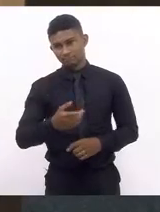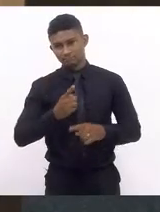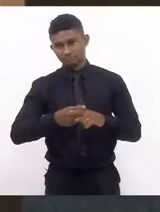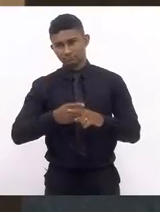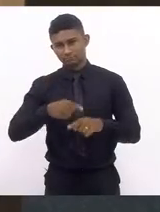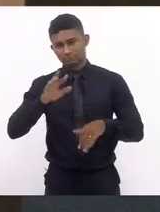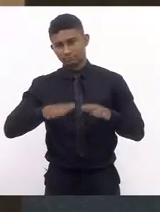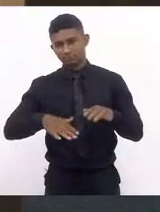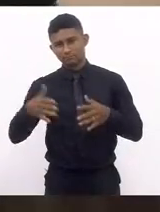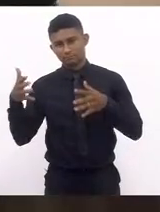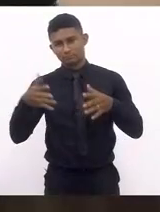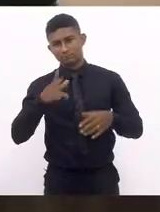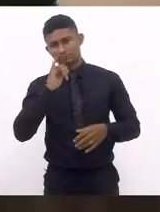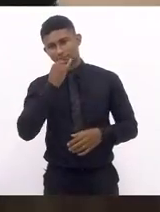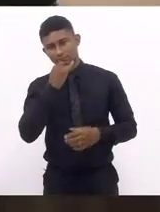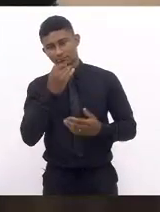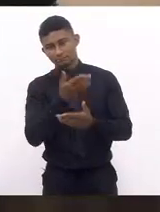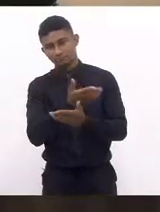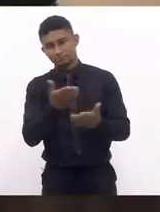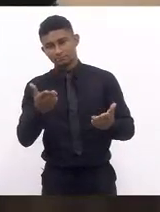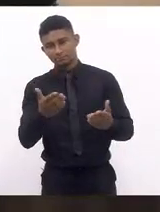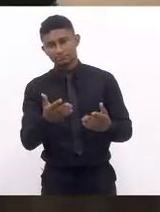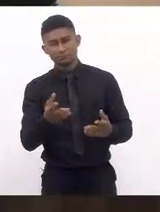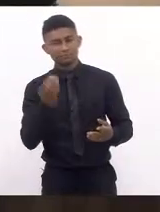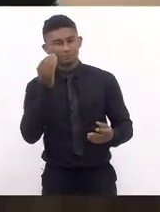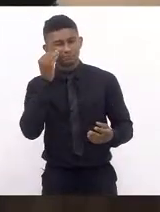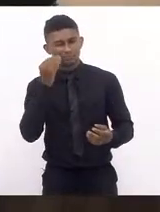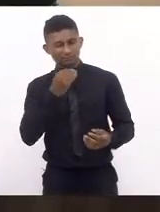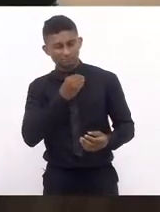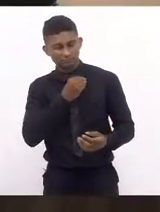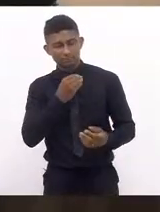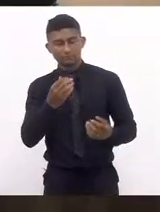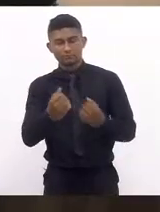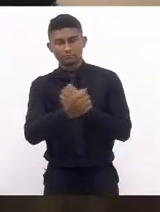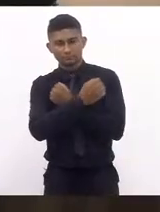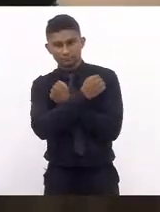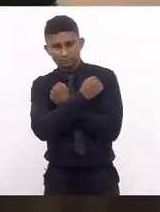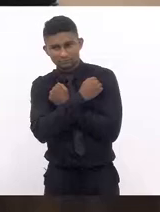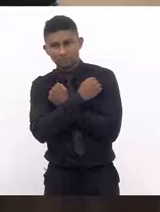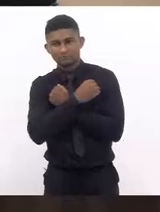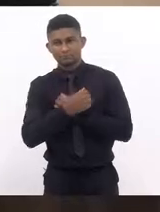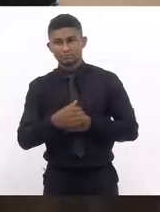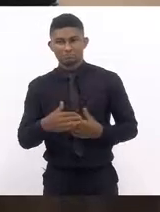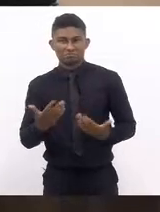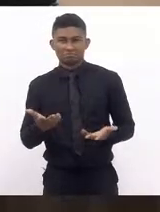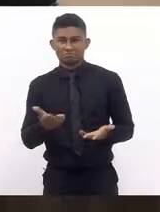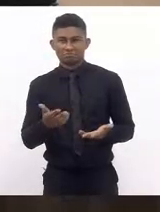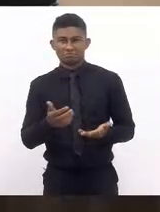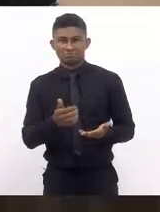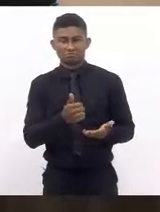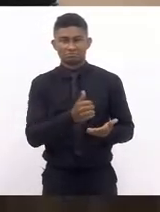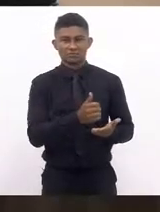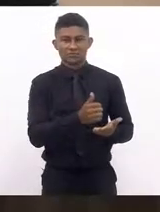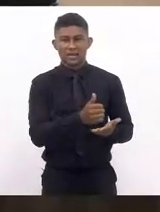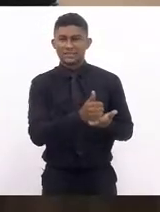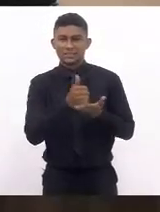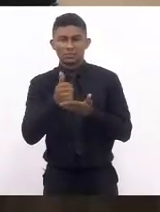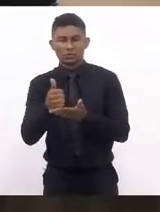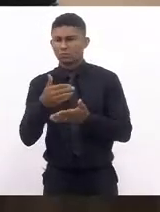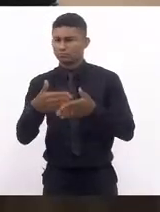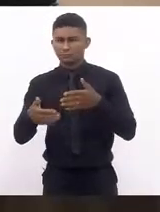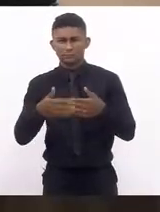chegamos tristes e vocês nos dão um beijo um abraço e isso independe se assessor de ar de Beyoncé